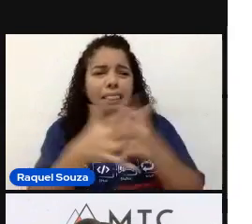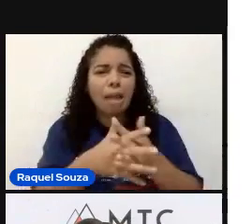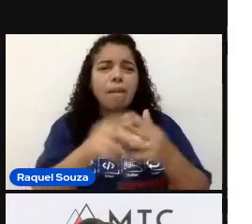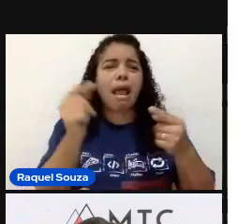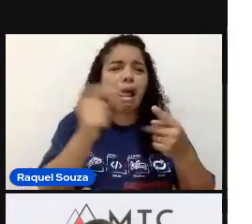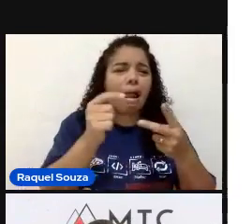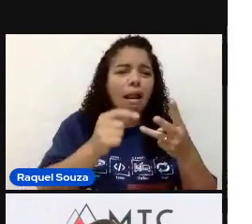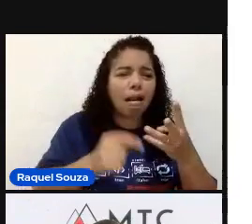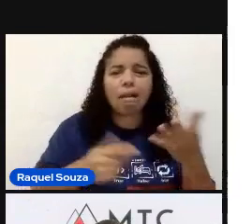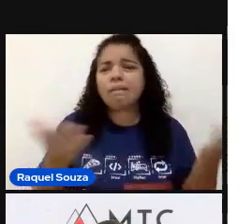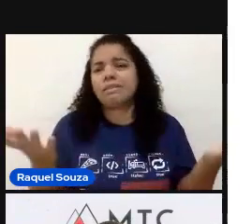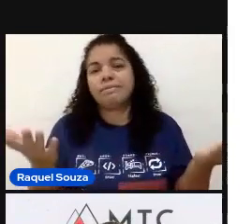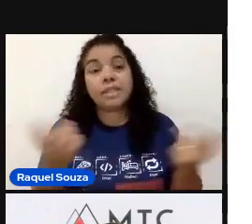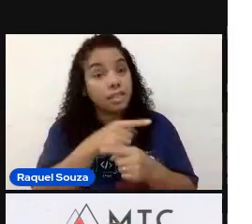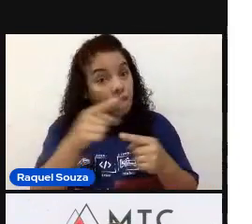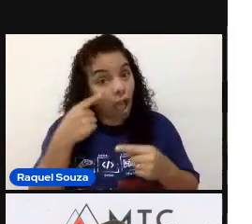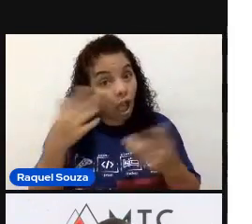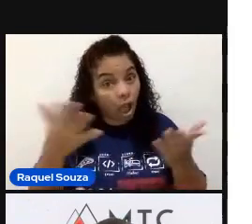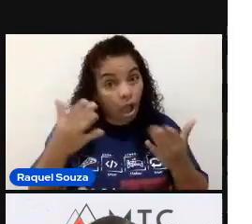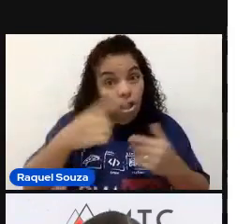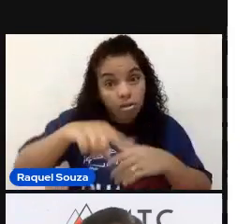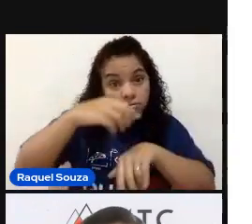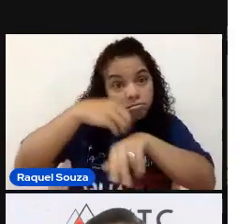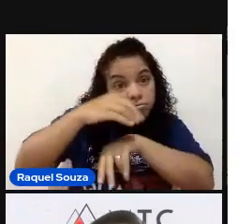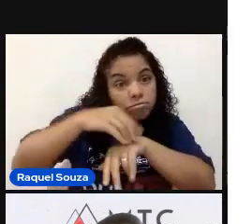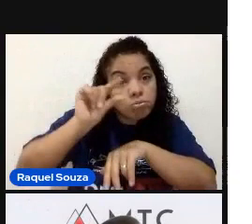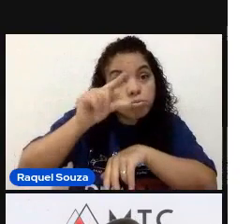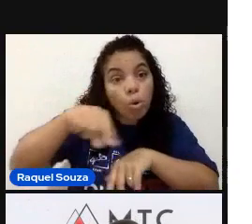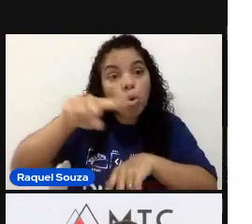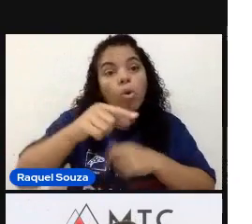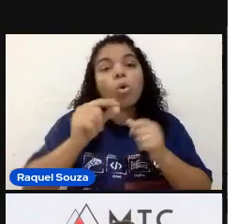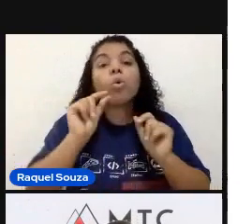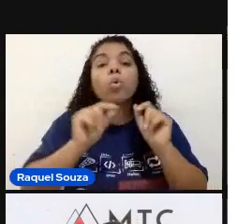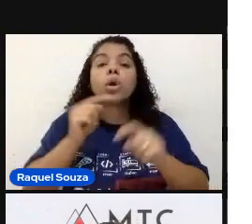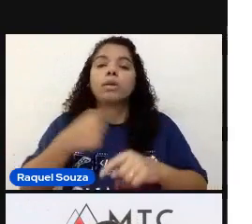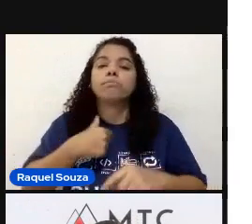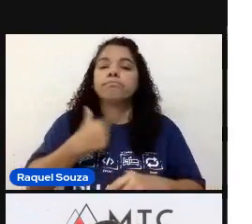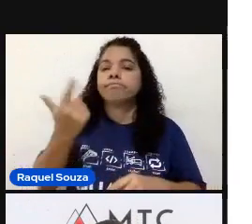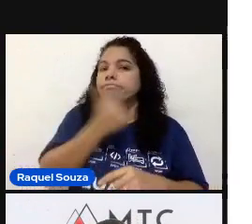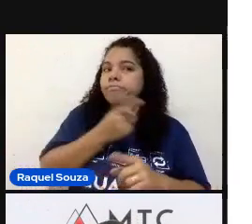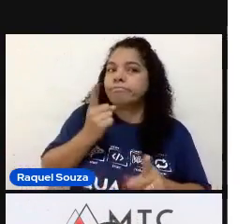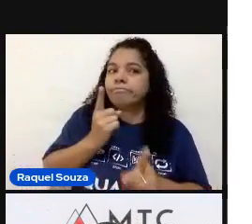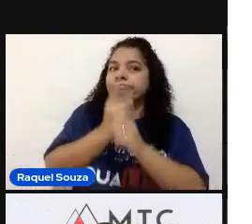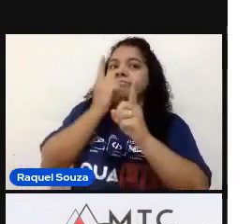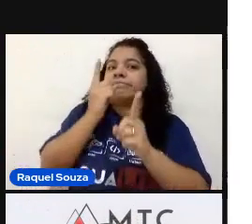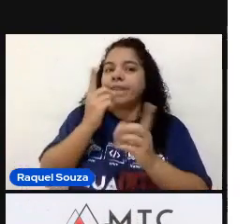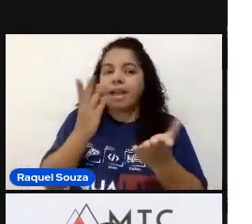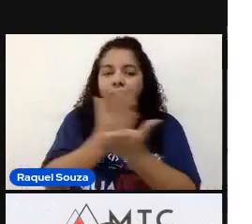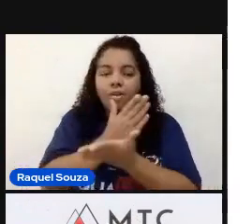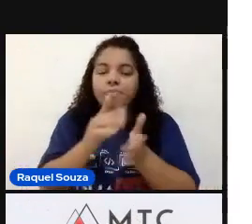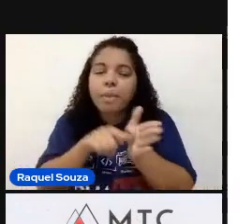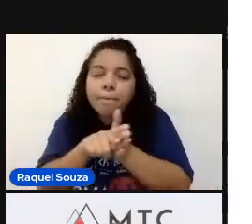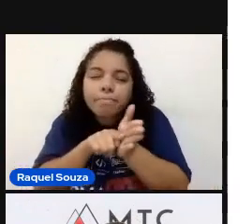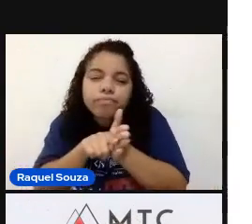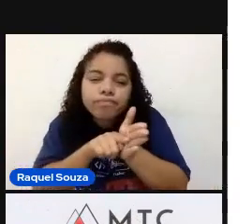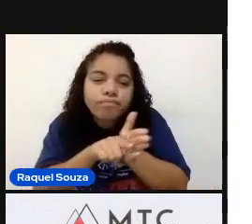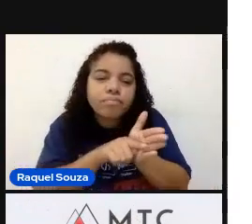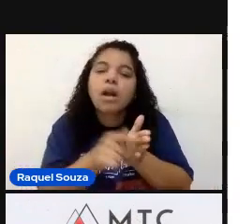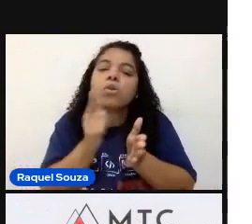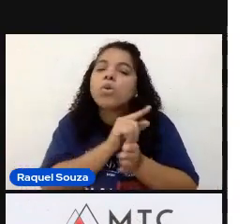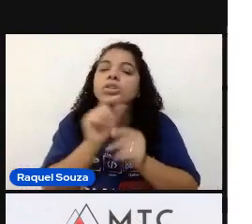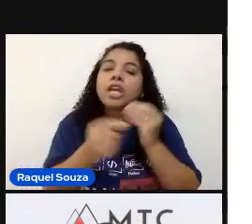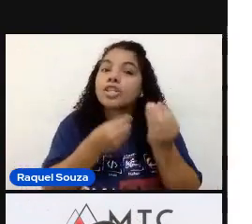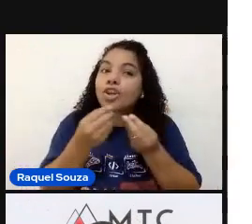naquilo. Então, eu vou trazer para vocês um pouco do que eu consegui descobrir em algumas pesquisas de